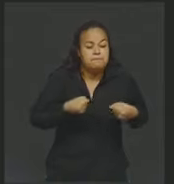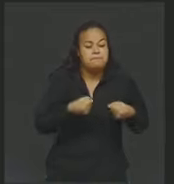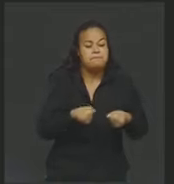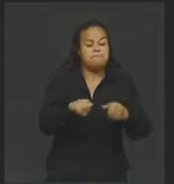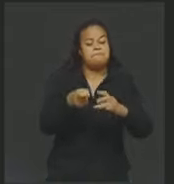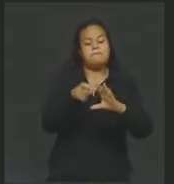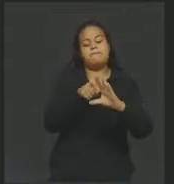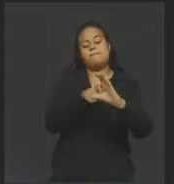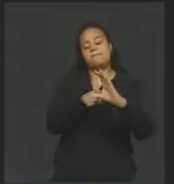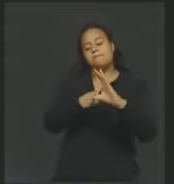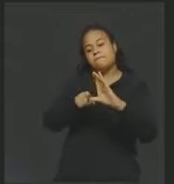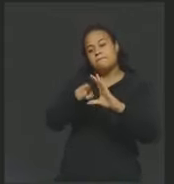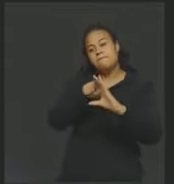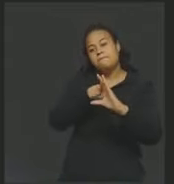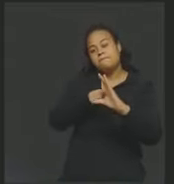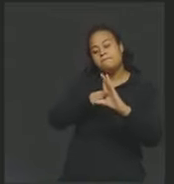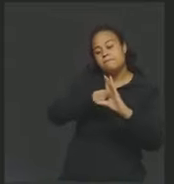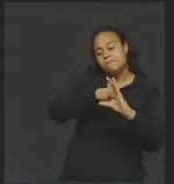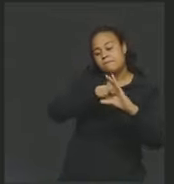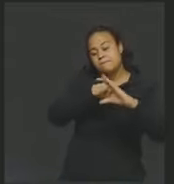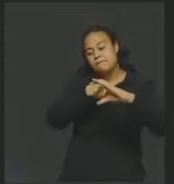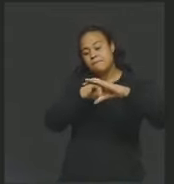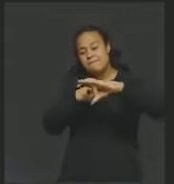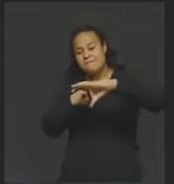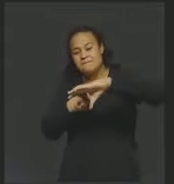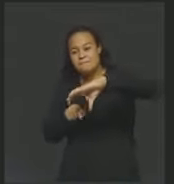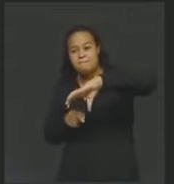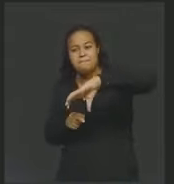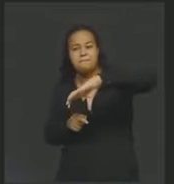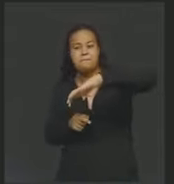externo, fazendo com que ela gire nesse sentido,